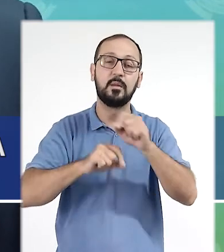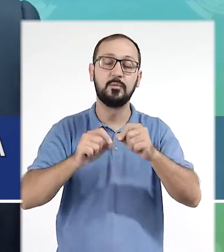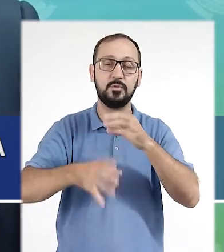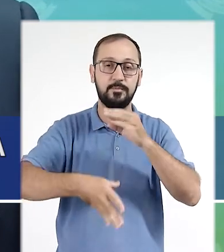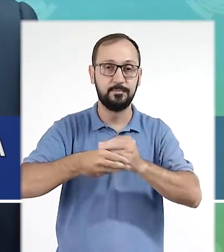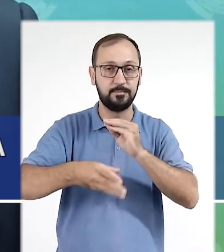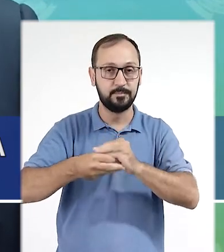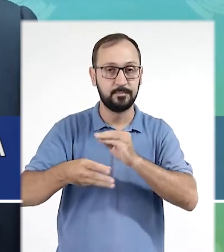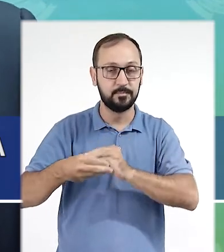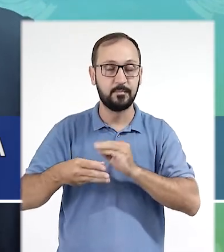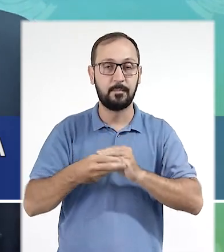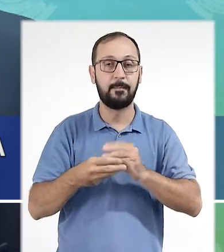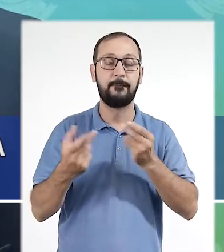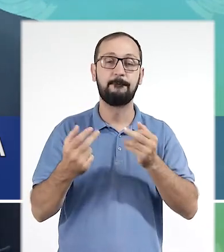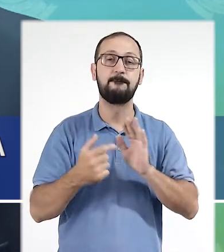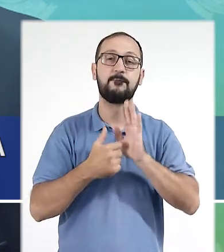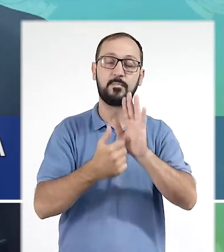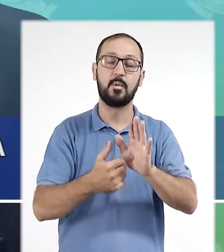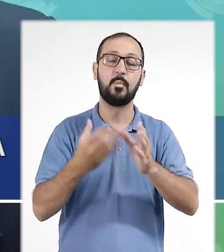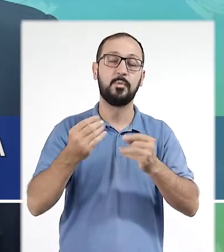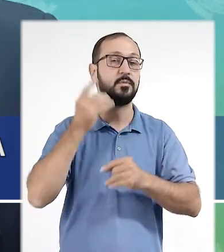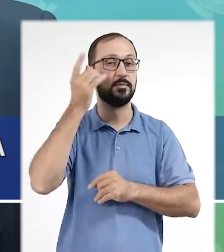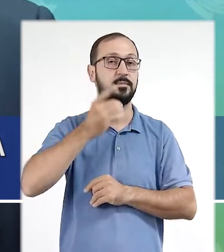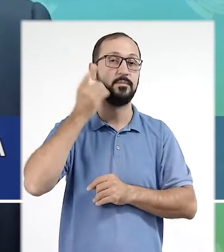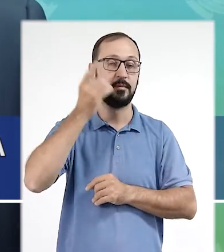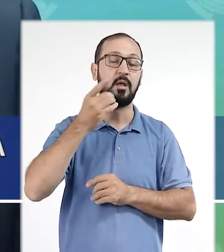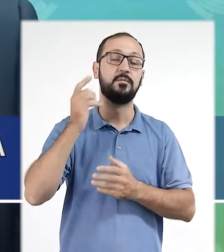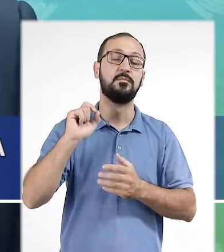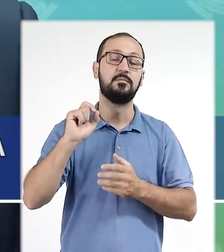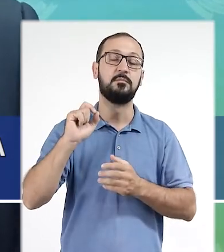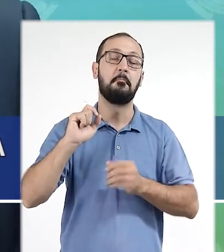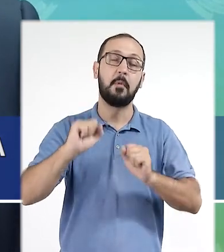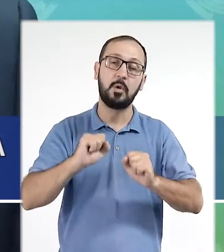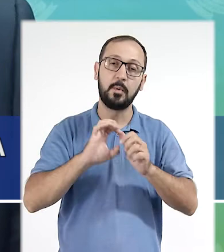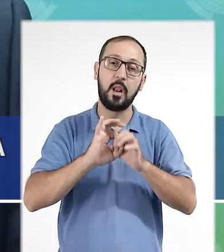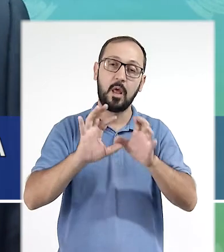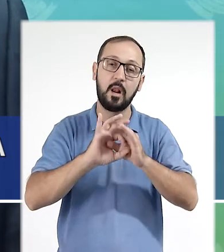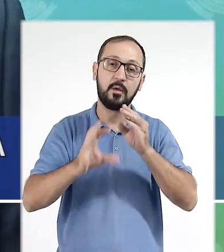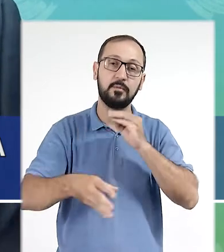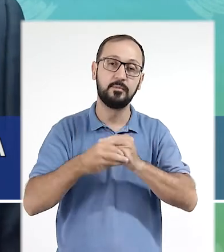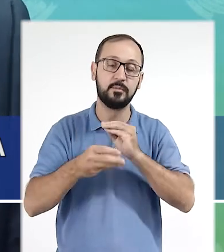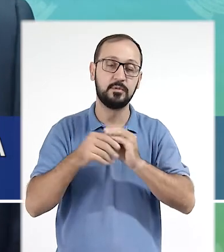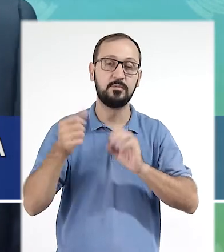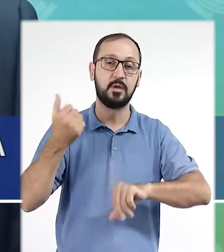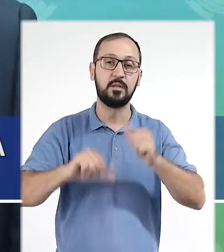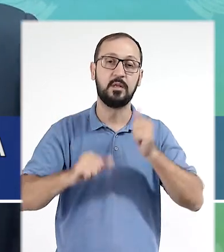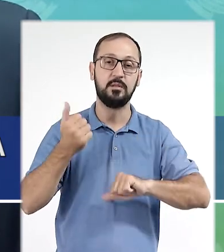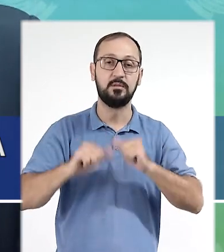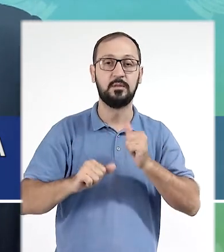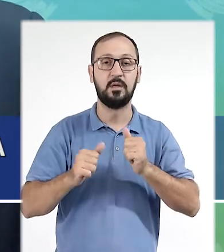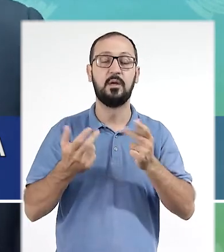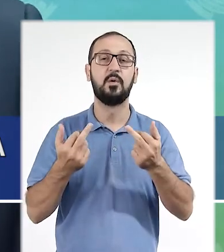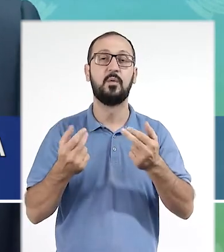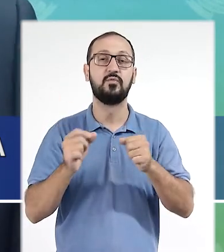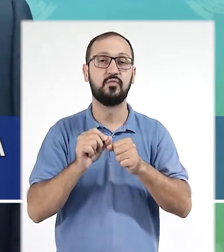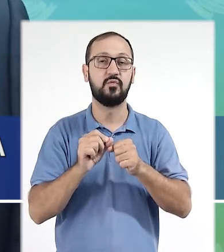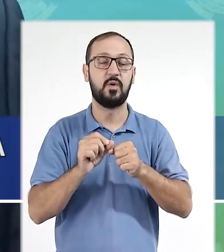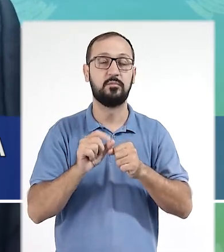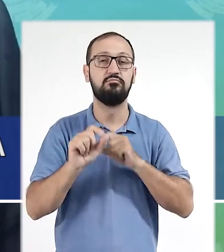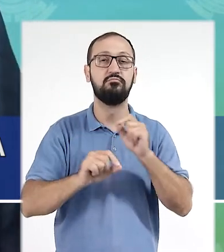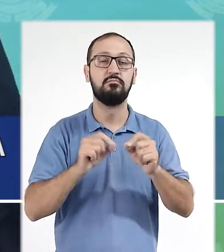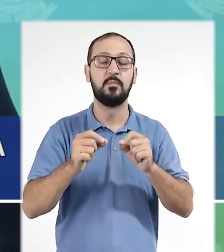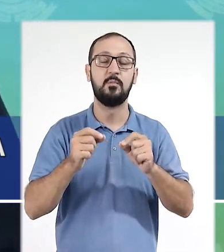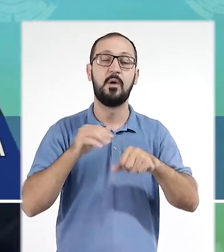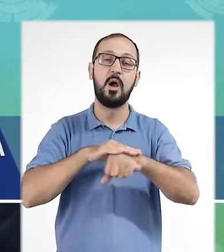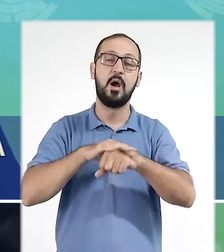receber emendas, assim como houve a manifestação de vários deputados hoje, podem receber emendas e a gente vai fazer análise, assim como também estamos